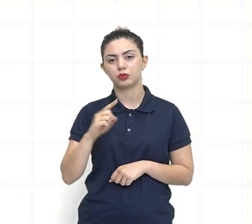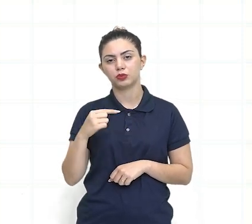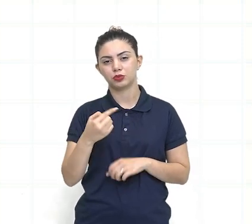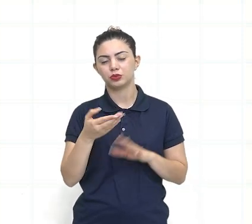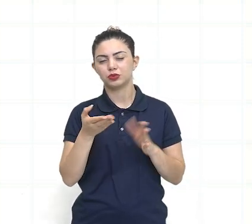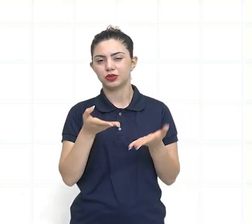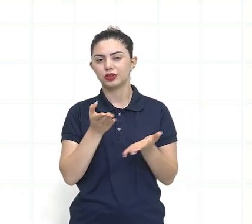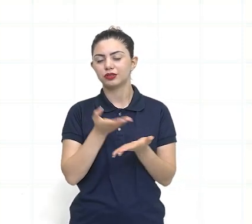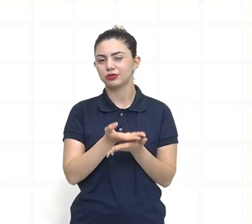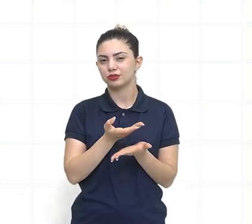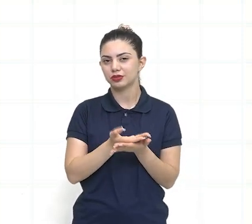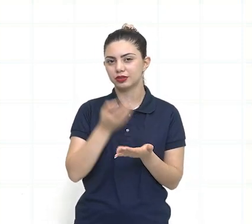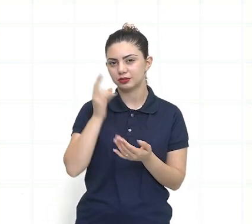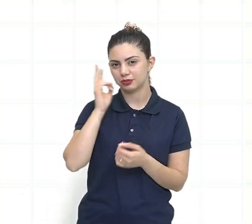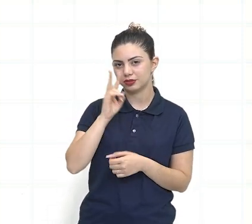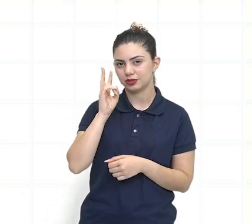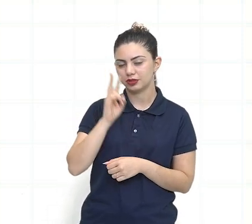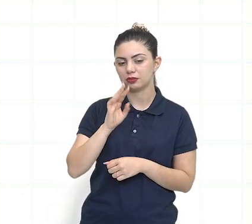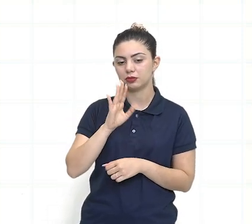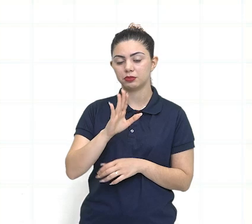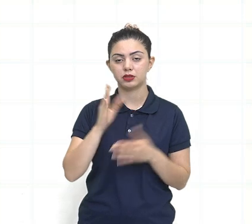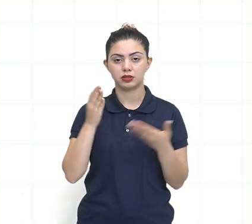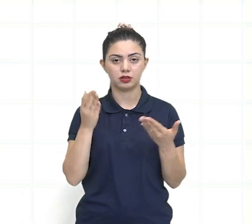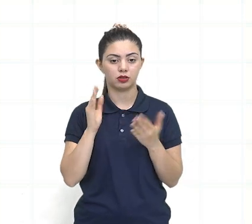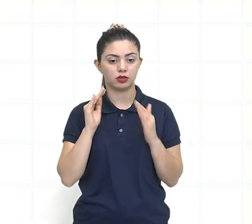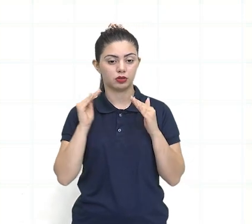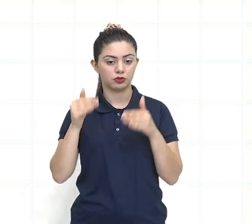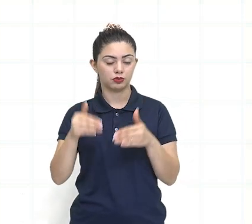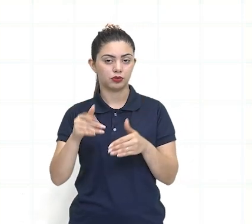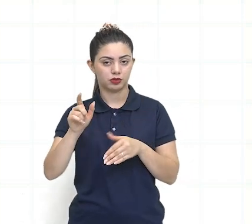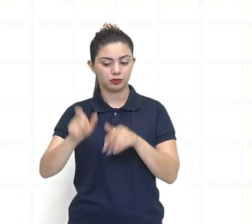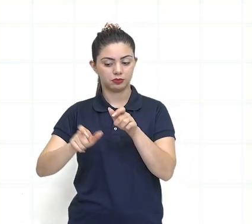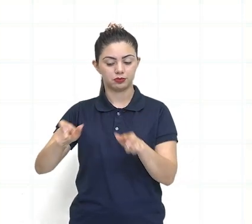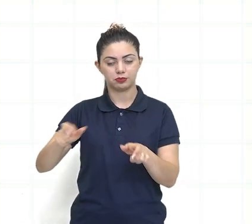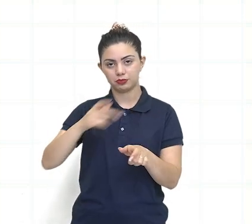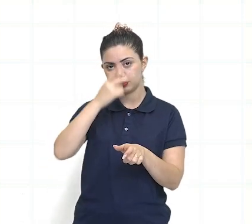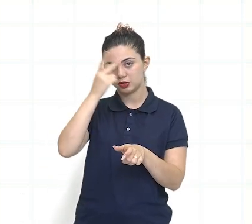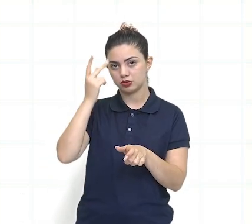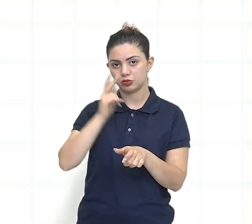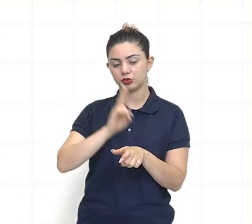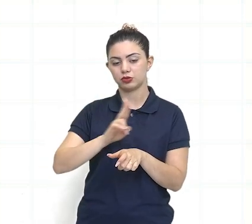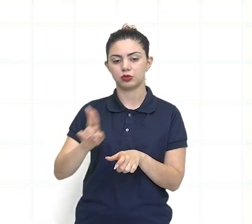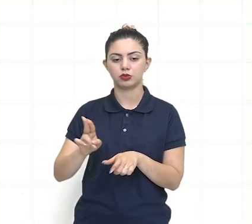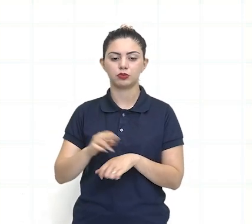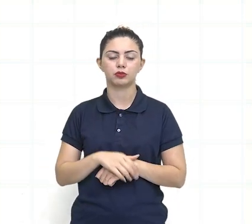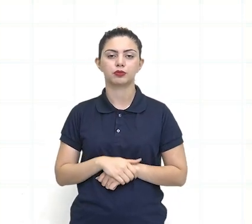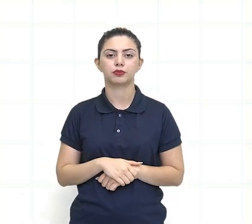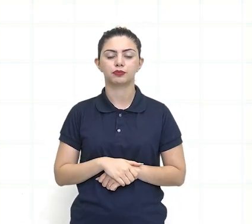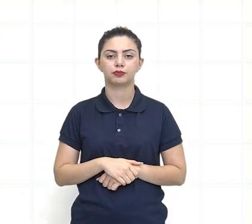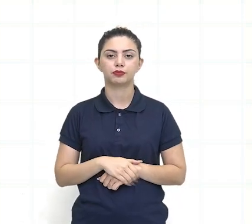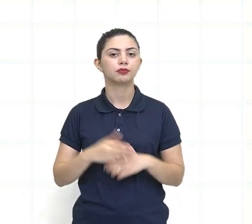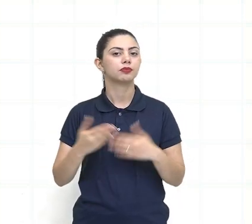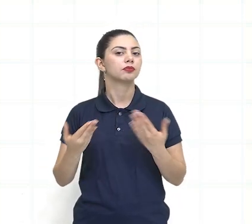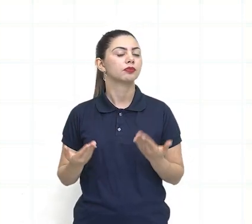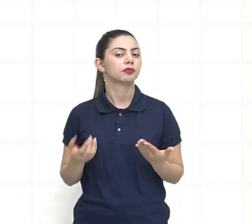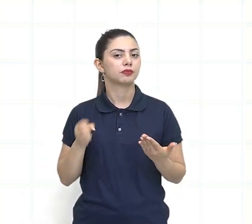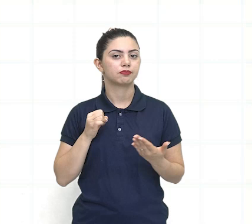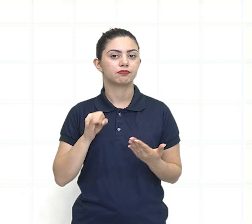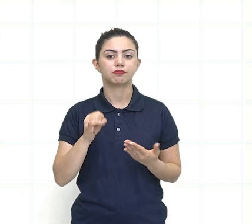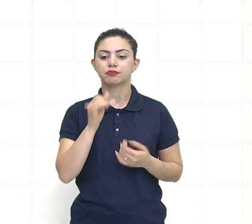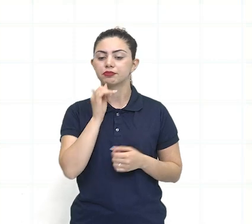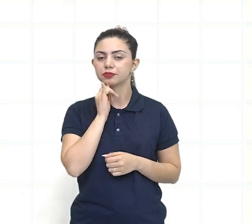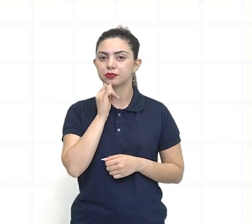de pessoa, nome de lugares, mas especialmente o nome de pessoas. Então, veja qual é a ideia. Se eu